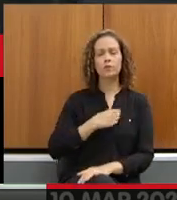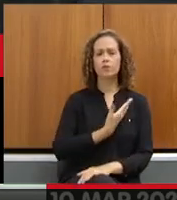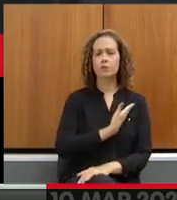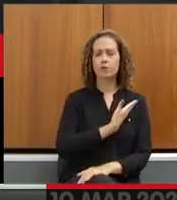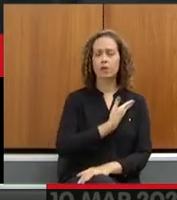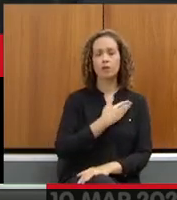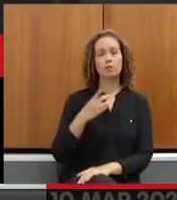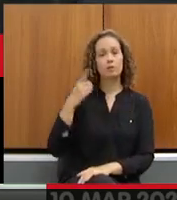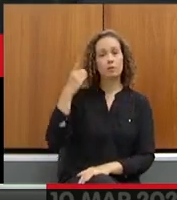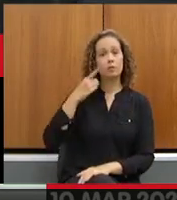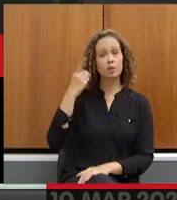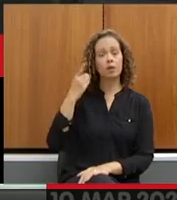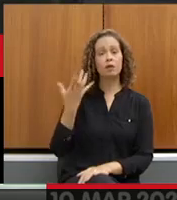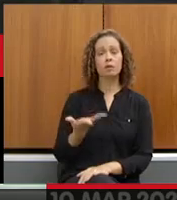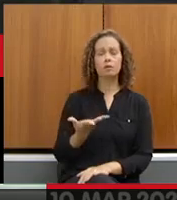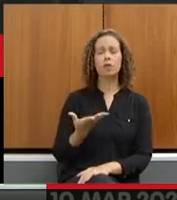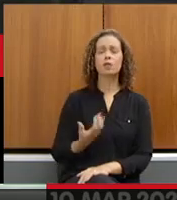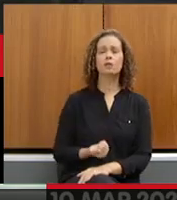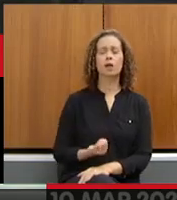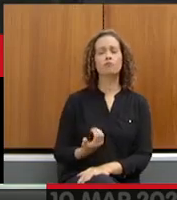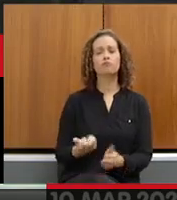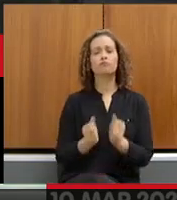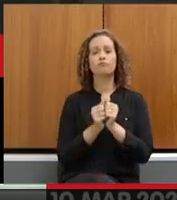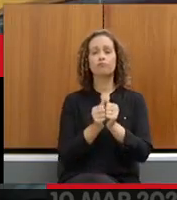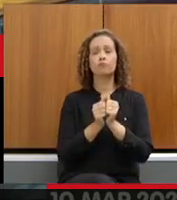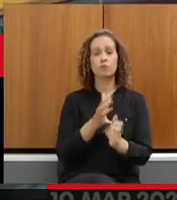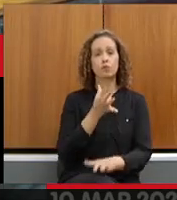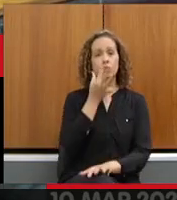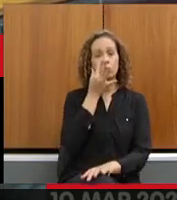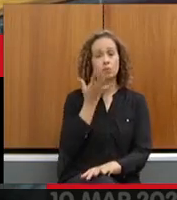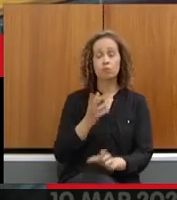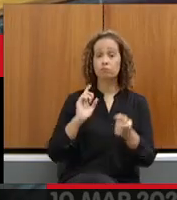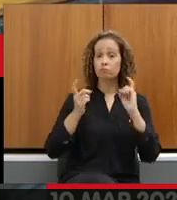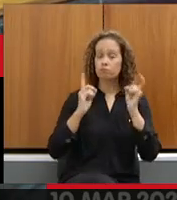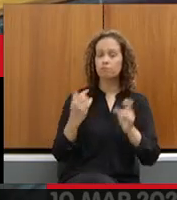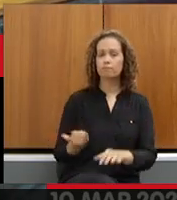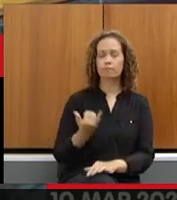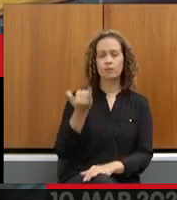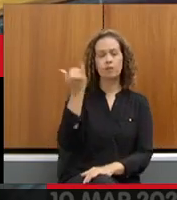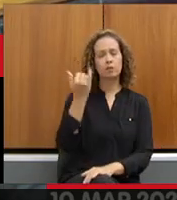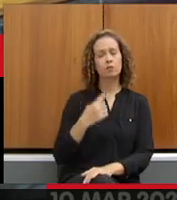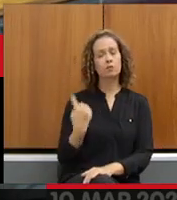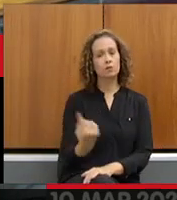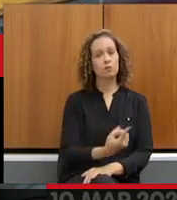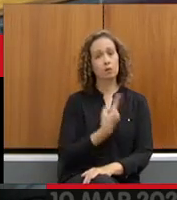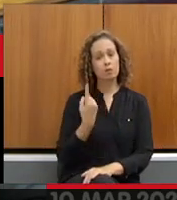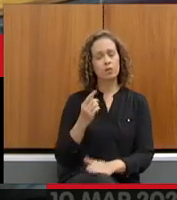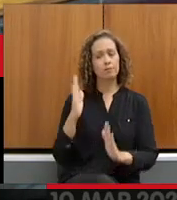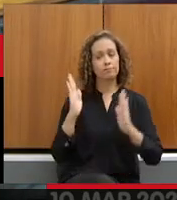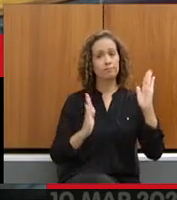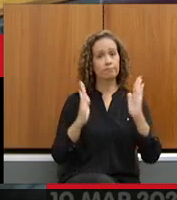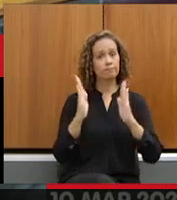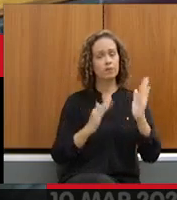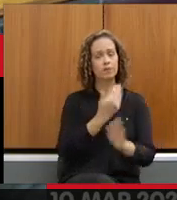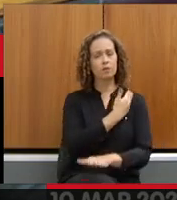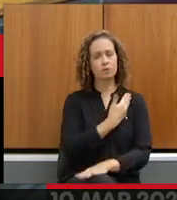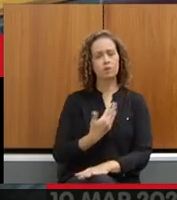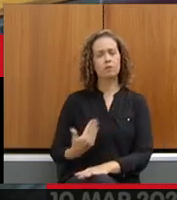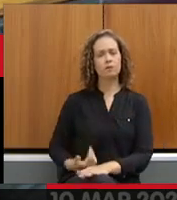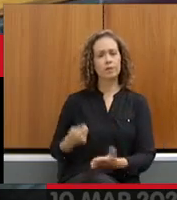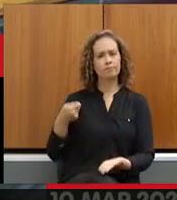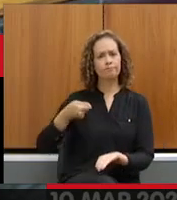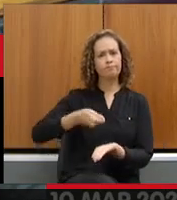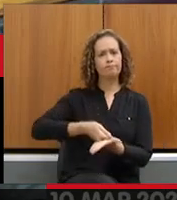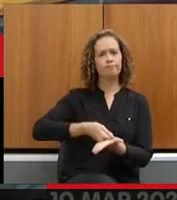desejam participar uma reunião muito importante nós vivemos no período ontem o governo nos impõem